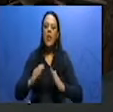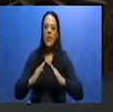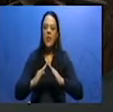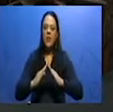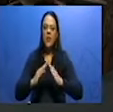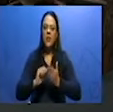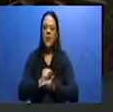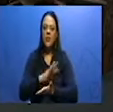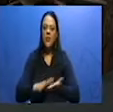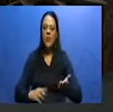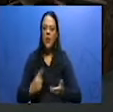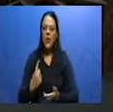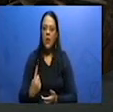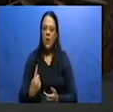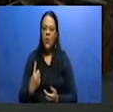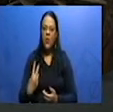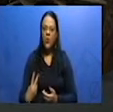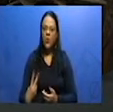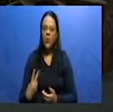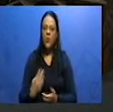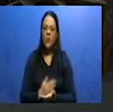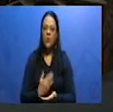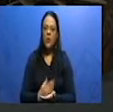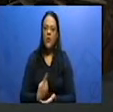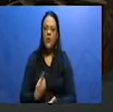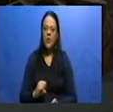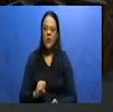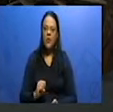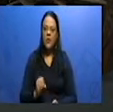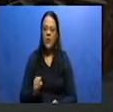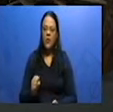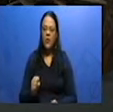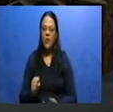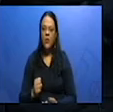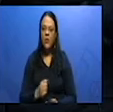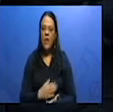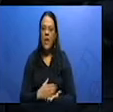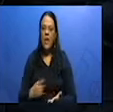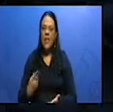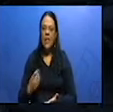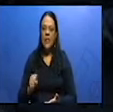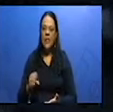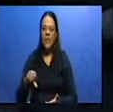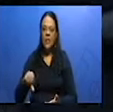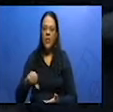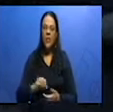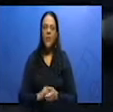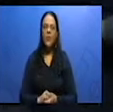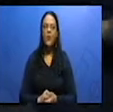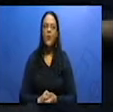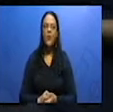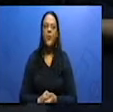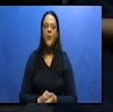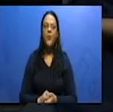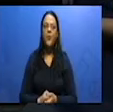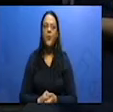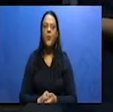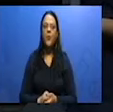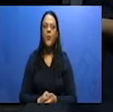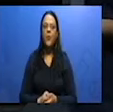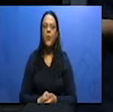Exercício 1 e 2 da página 108 e 109. Vocês vão reler, ó, reler o tópico Os Bantos e os